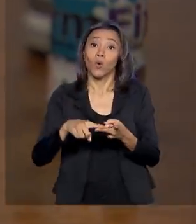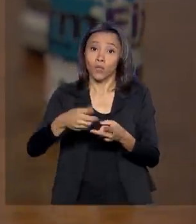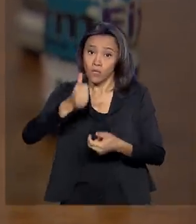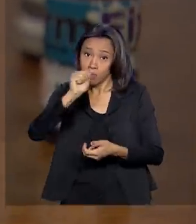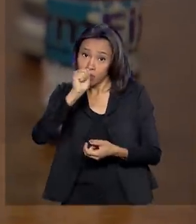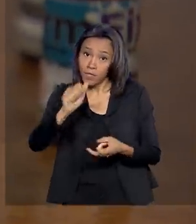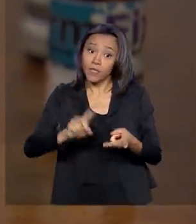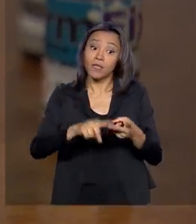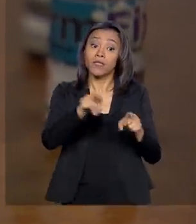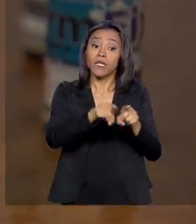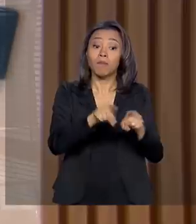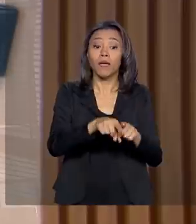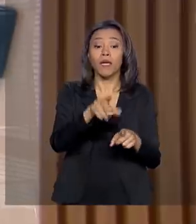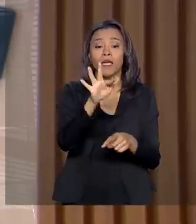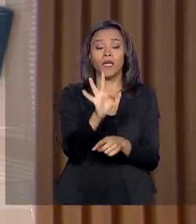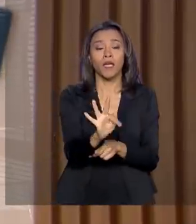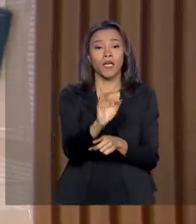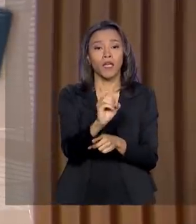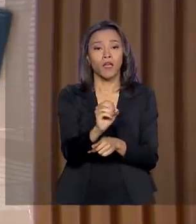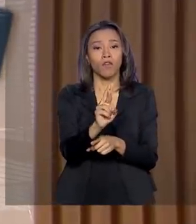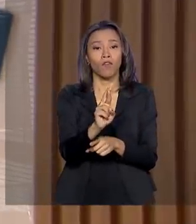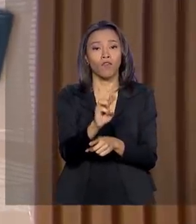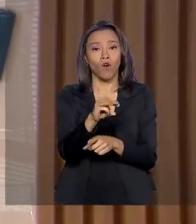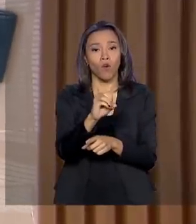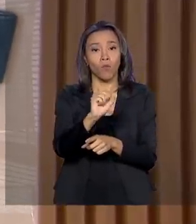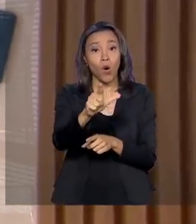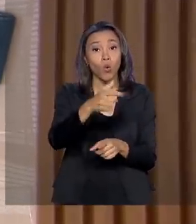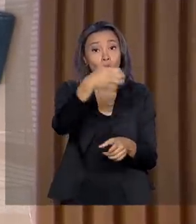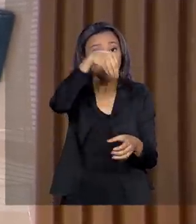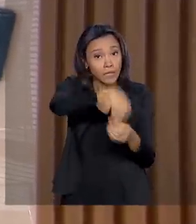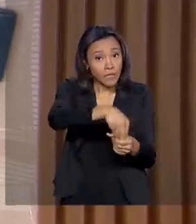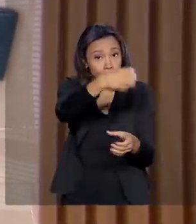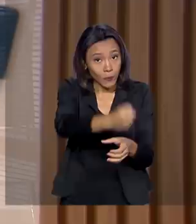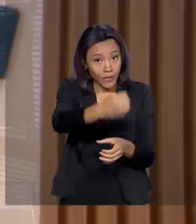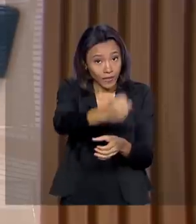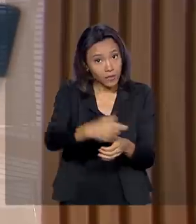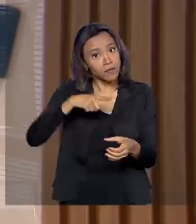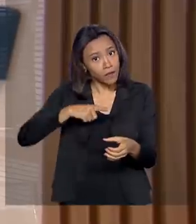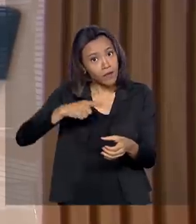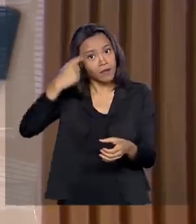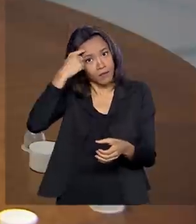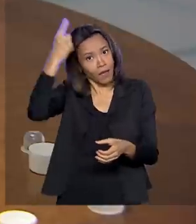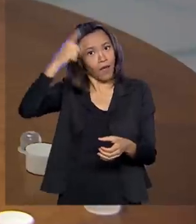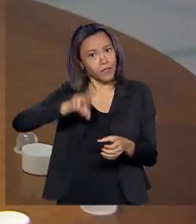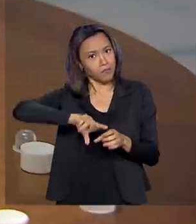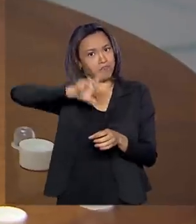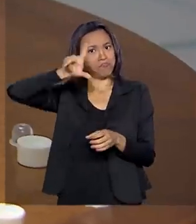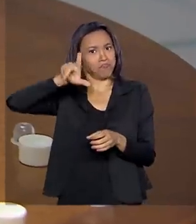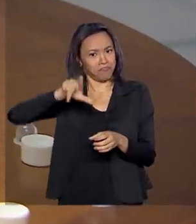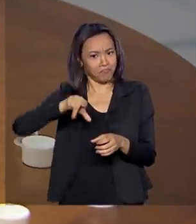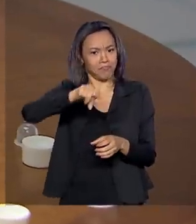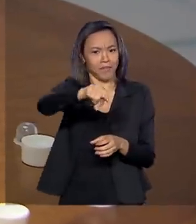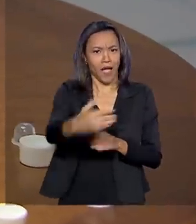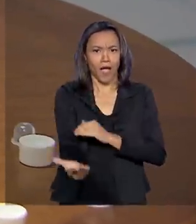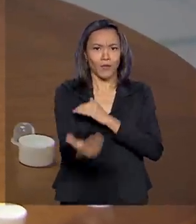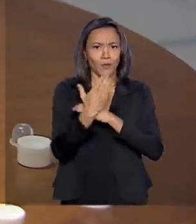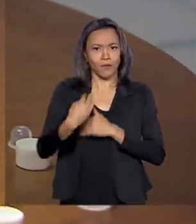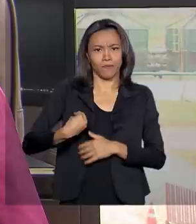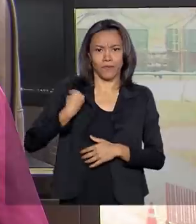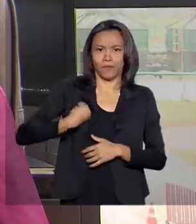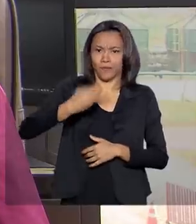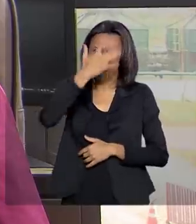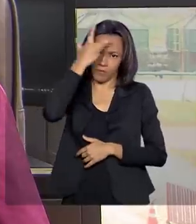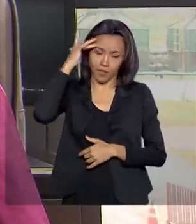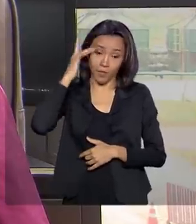e o formol no leite. Ela é considerada uma startup, pois apresenta ideias inovadoras que facilitam a vida das pessoas.